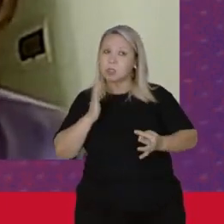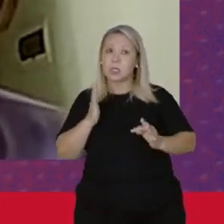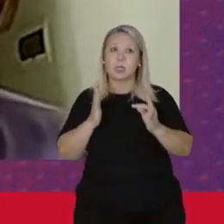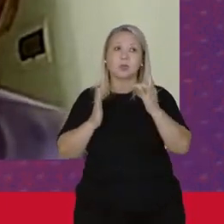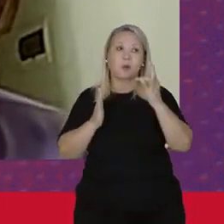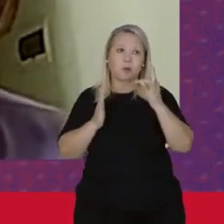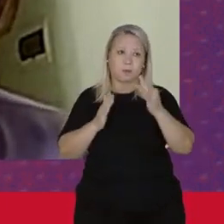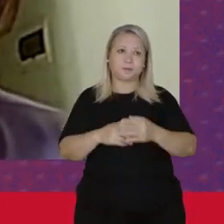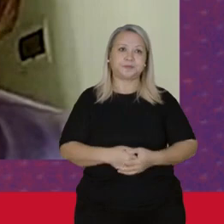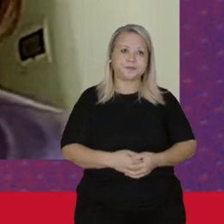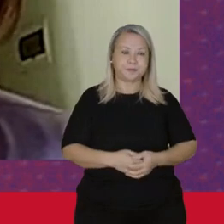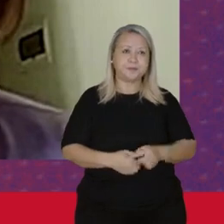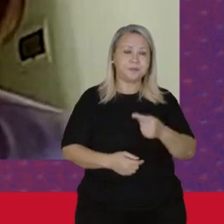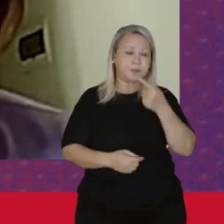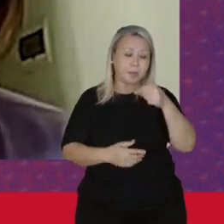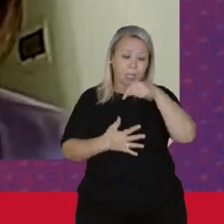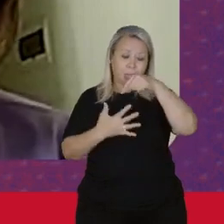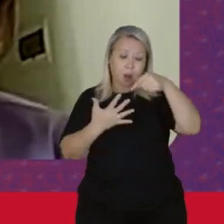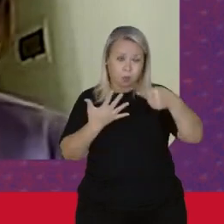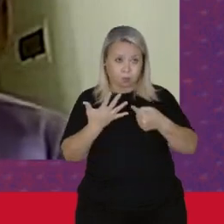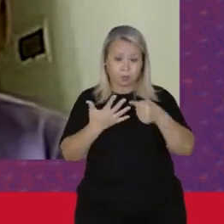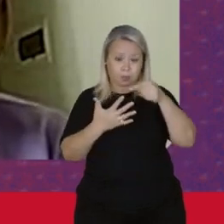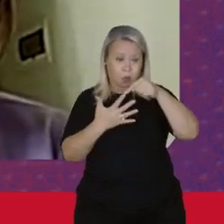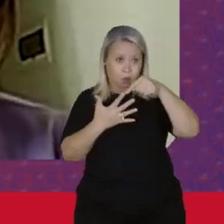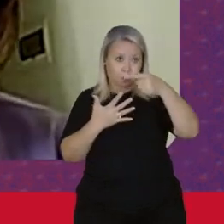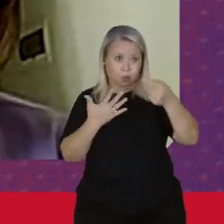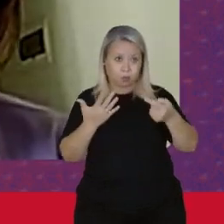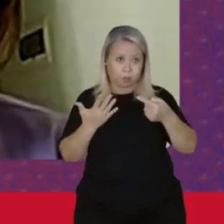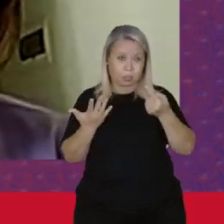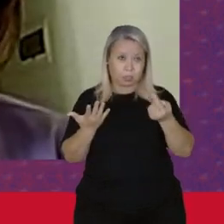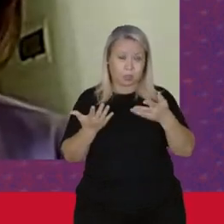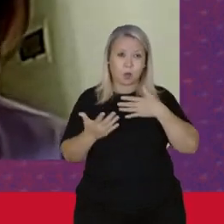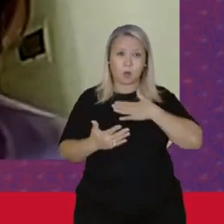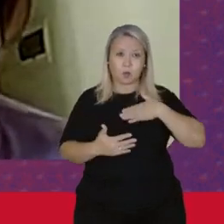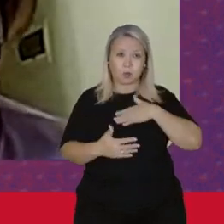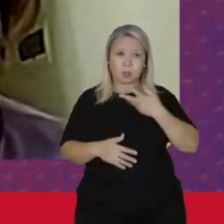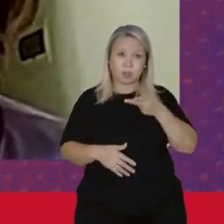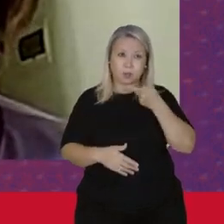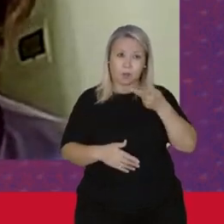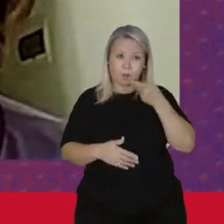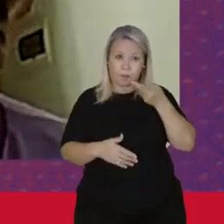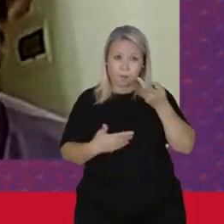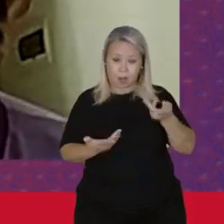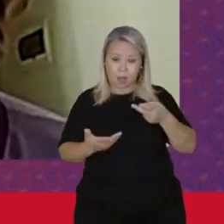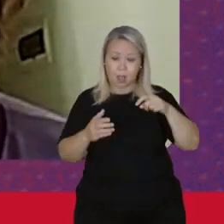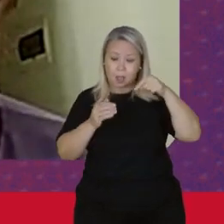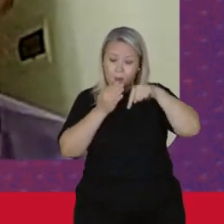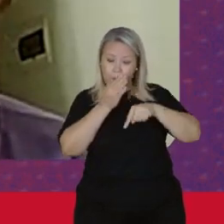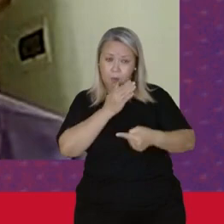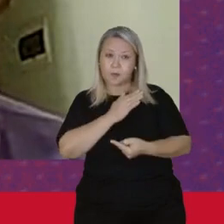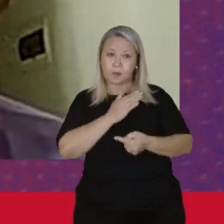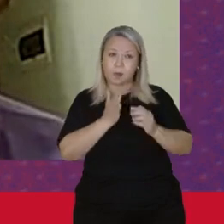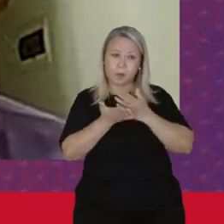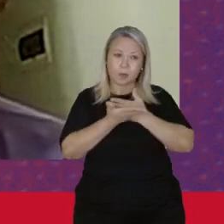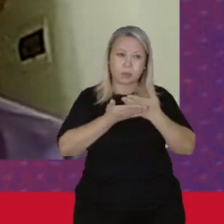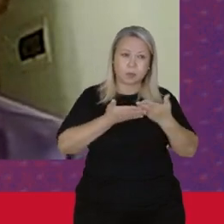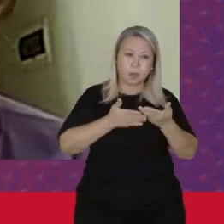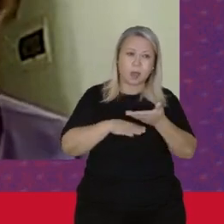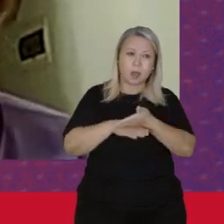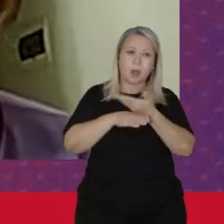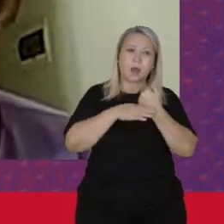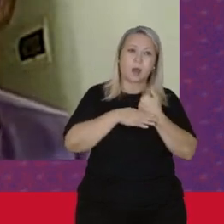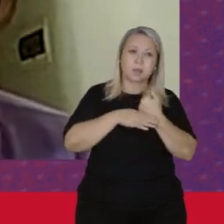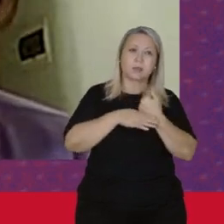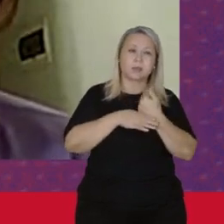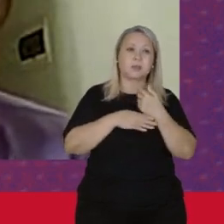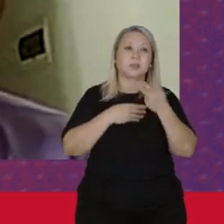tecnológico. E um desses itens, e que eu gostaria de trazer aqui, e a gente aprofundar um pouco inicialmente, antes da gente